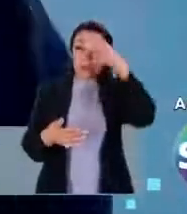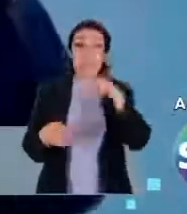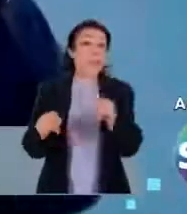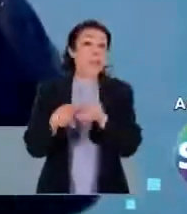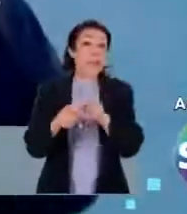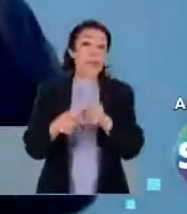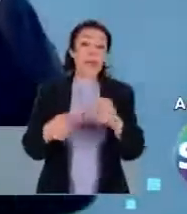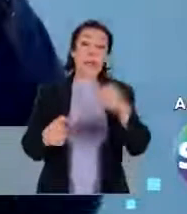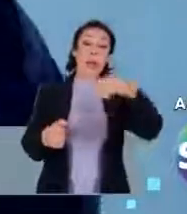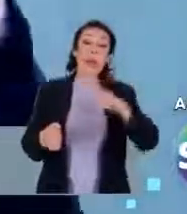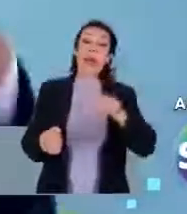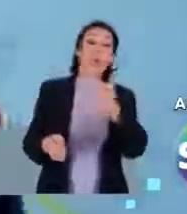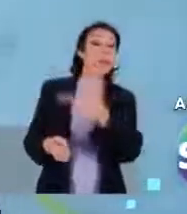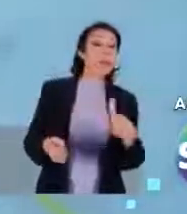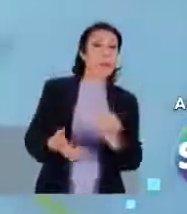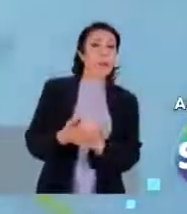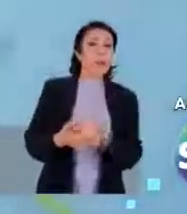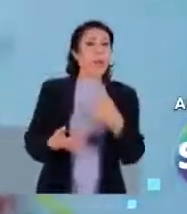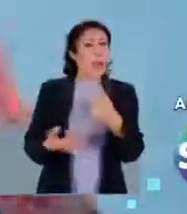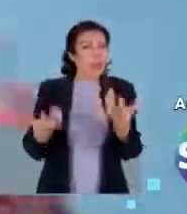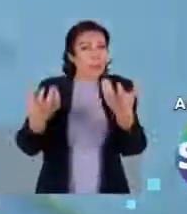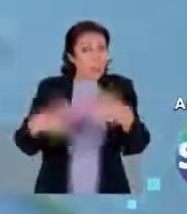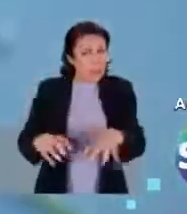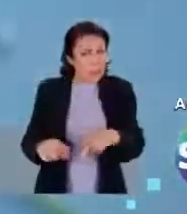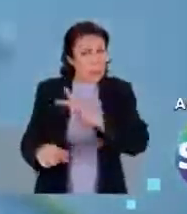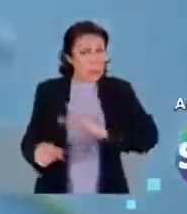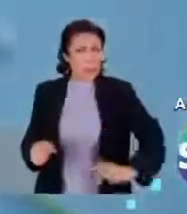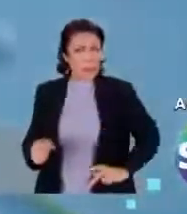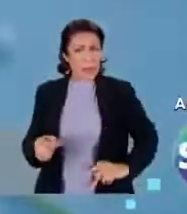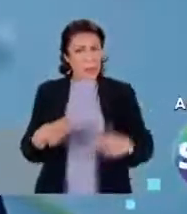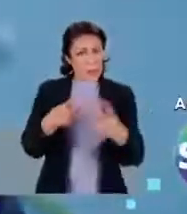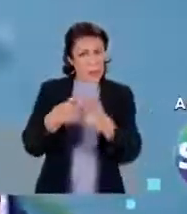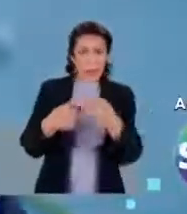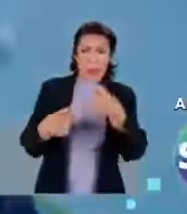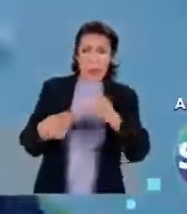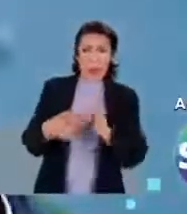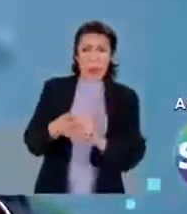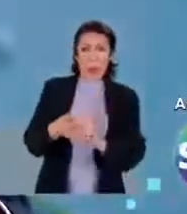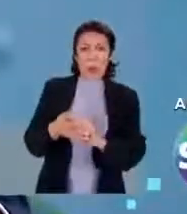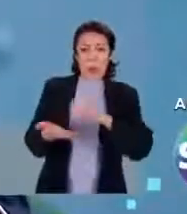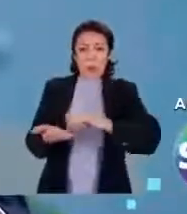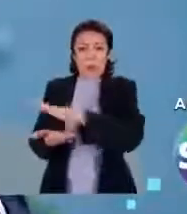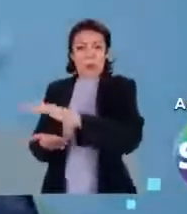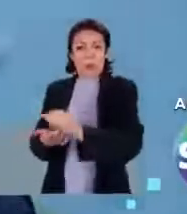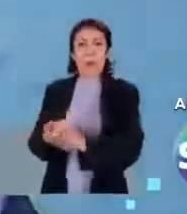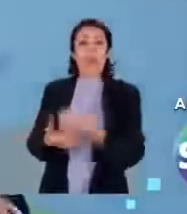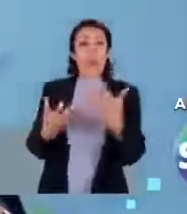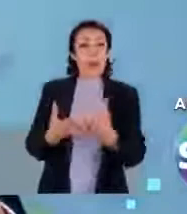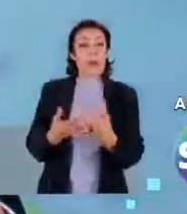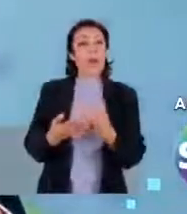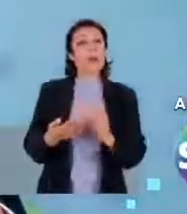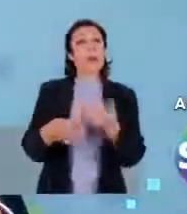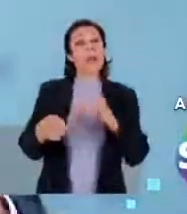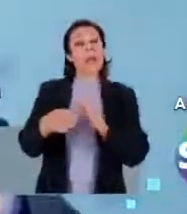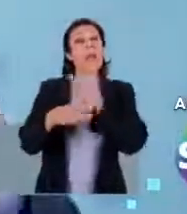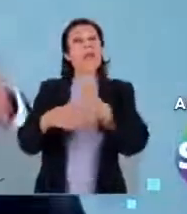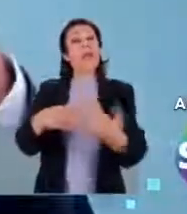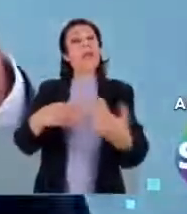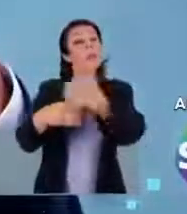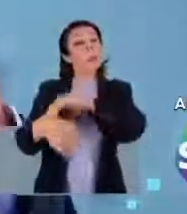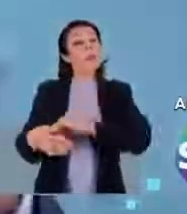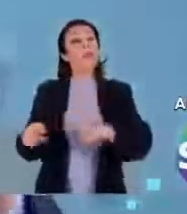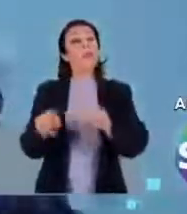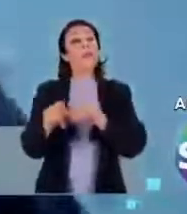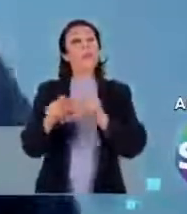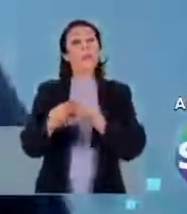eu fico pensando eu não quero ser presidente para ser cassado ou preso eu quero ir para sair pela porta da frente como está uma Franco saiu fazendo